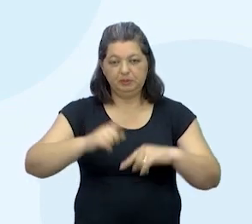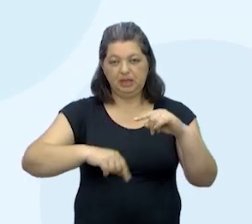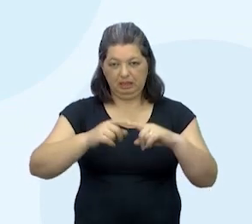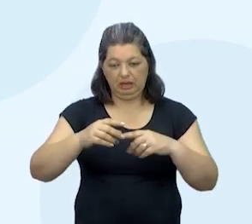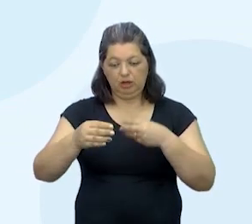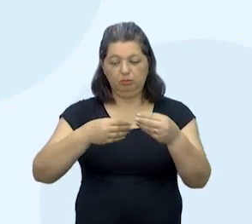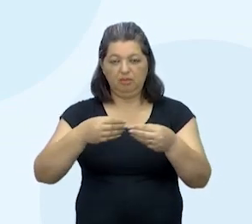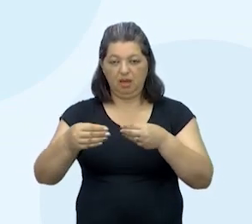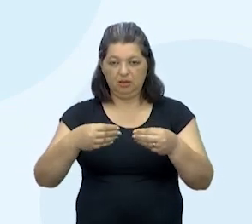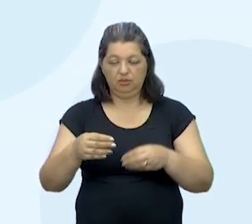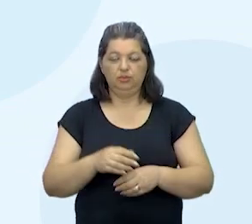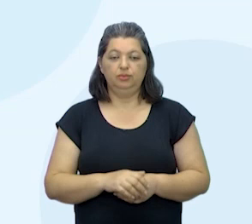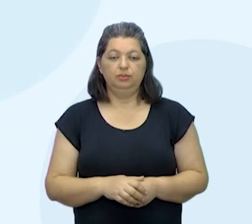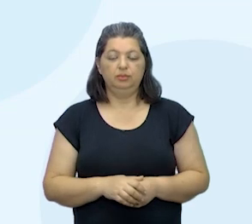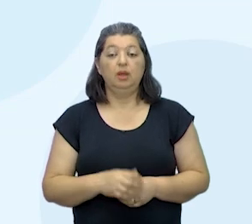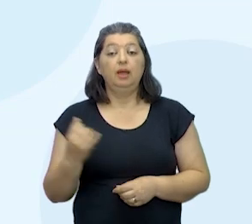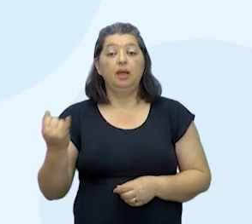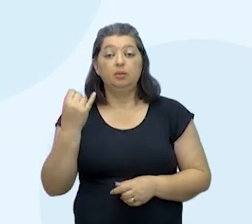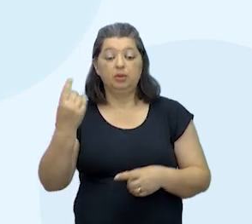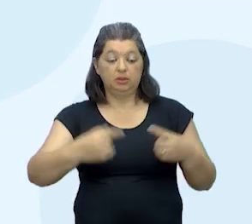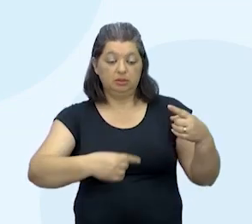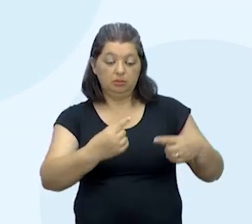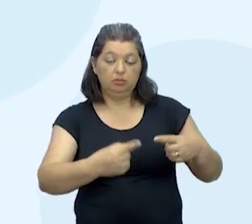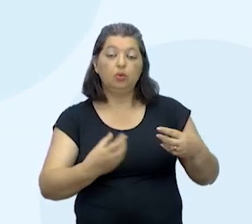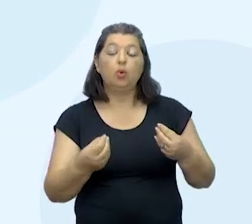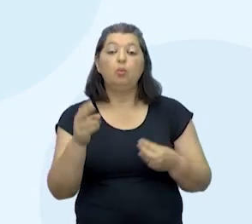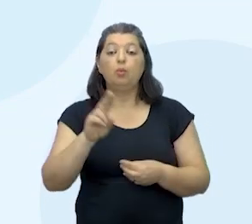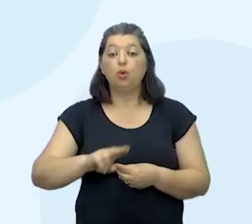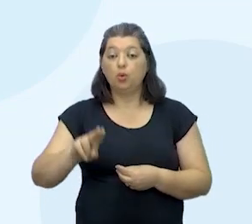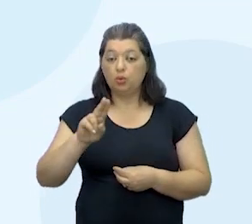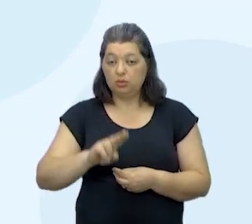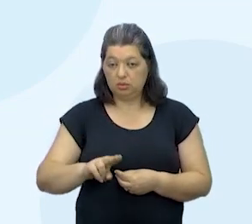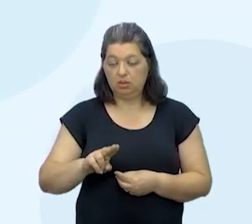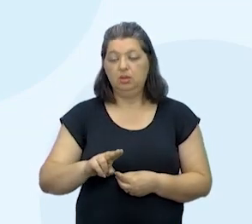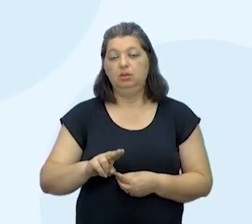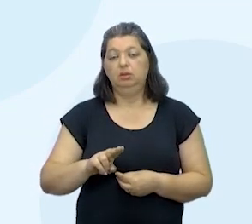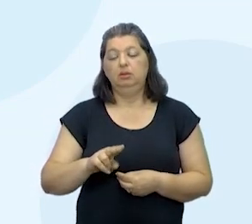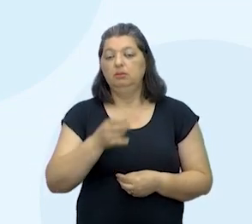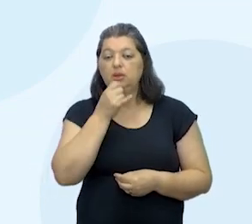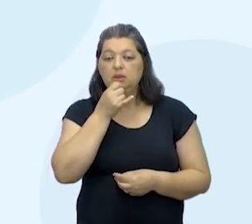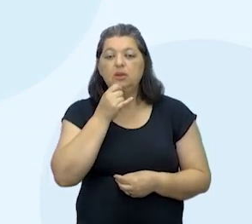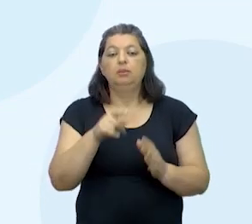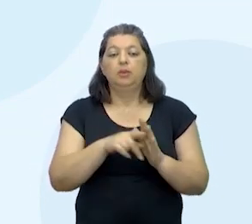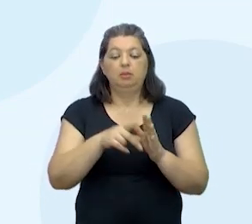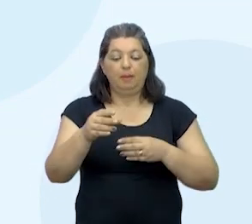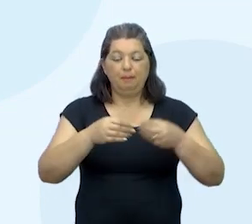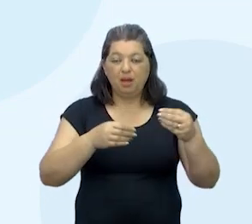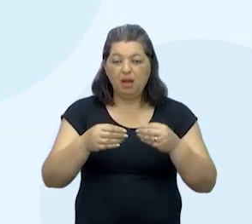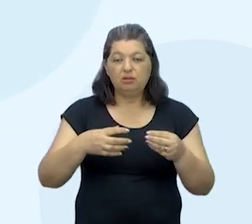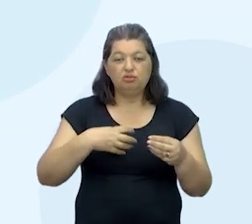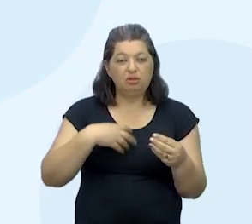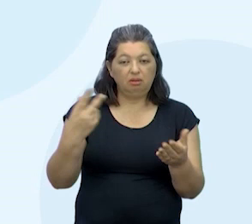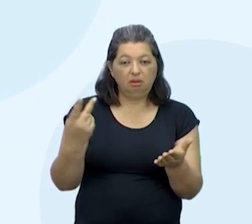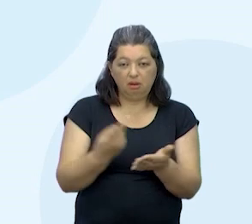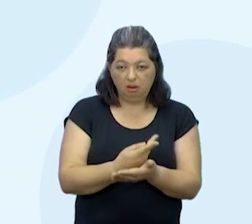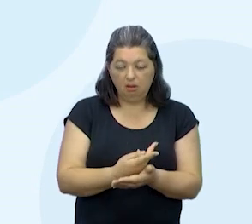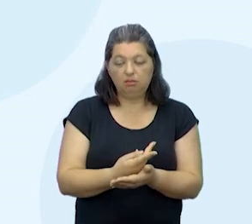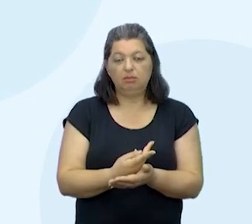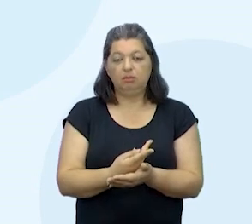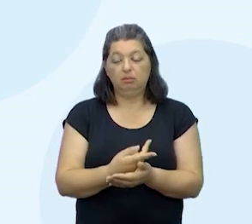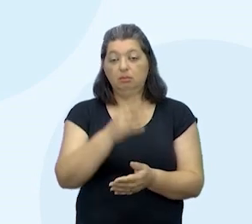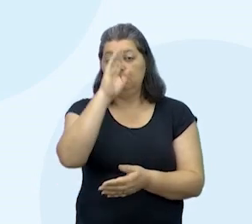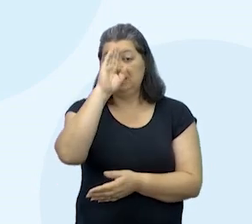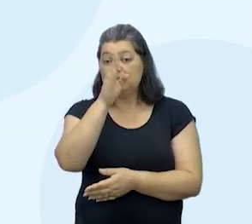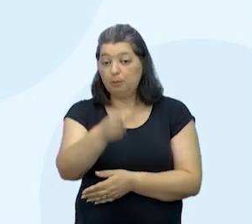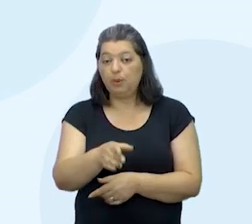é importante aí que vocês discutam como a utilização inadequada de embalagens plásticas, principalmente aí